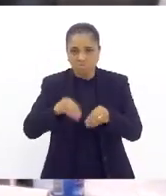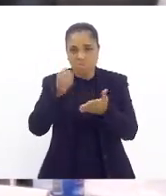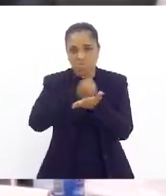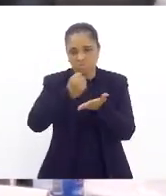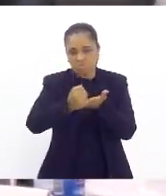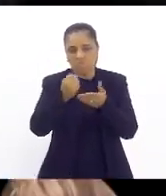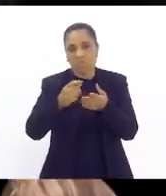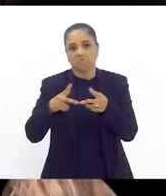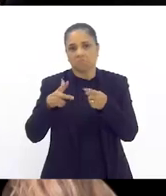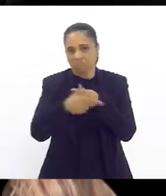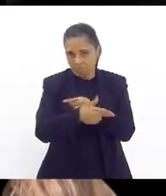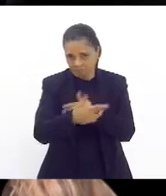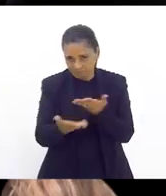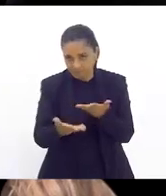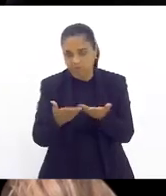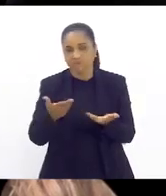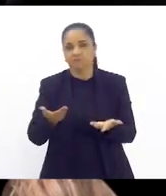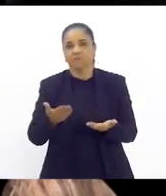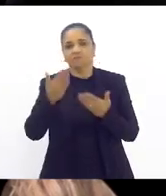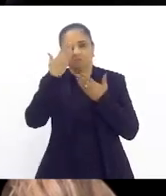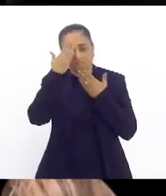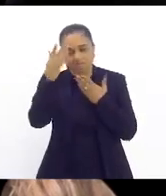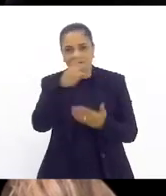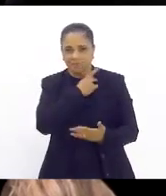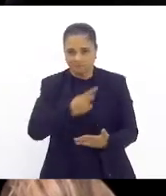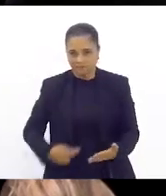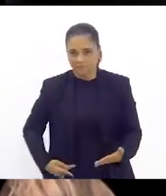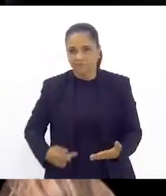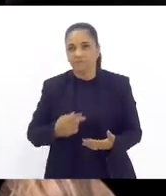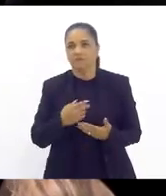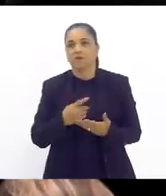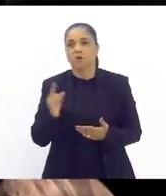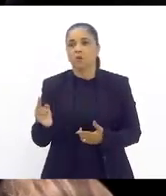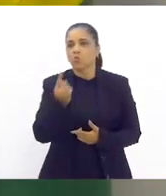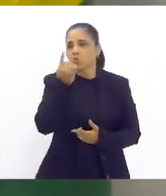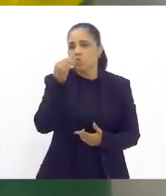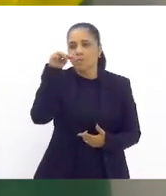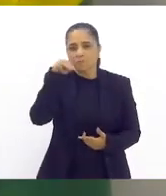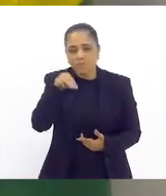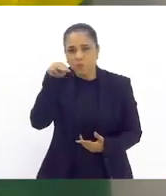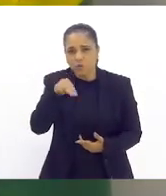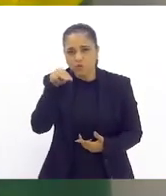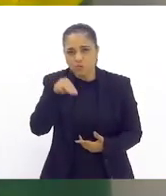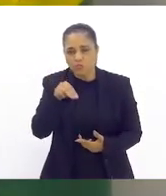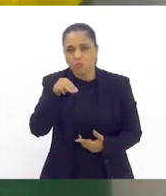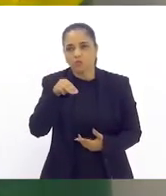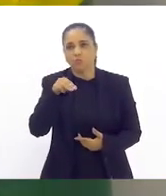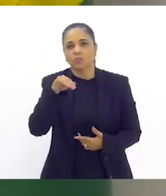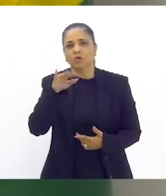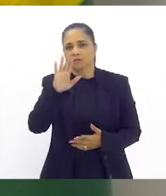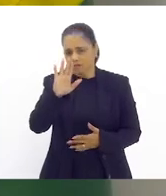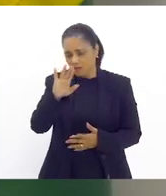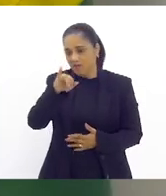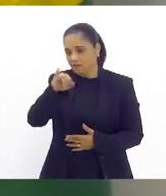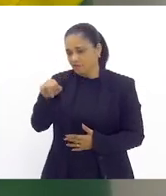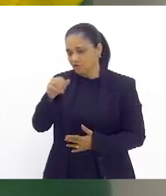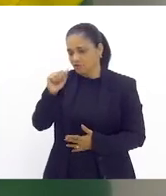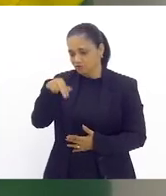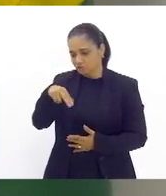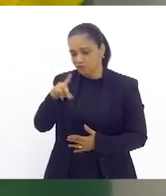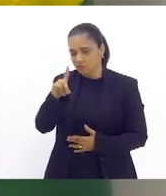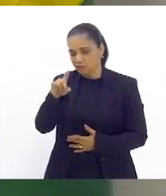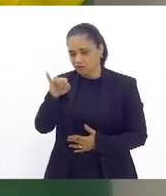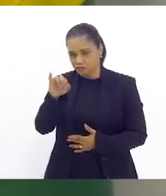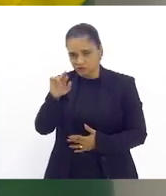ajudar gostaria de um minuto só para Jandira só um minuto tá porque a gente tem as demais